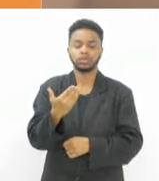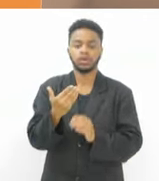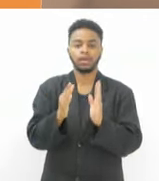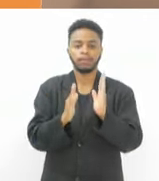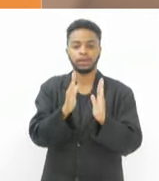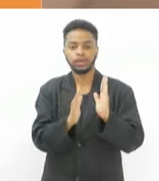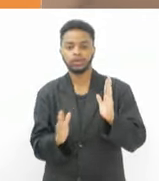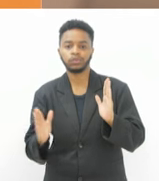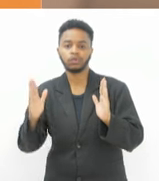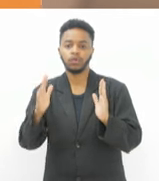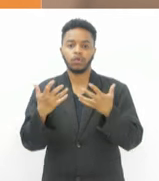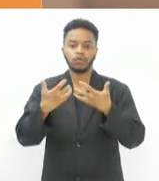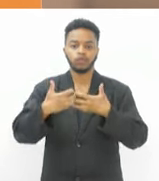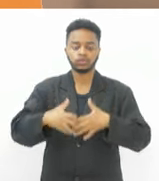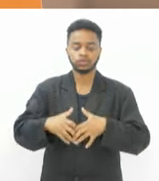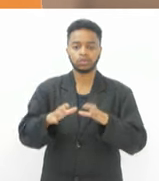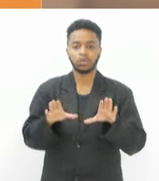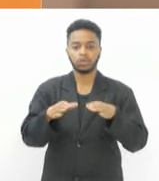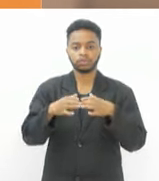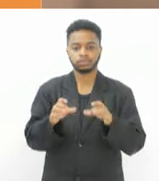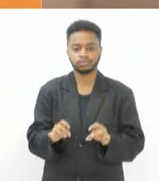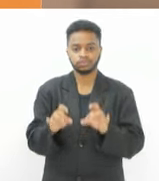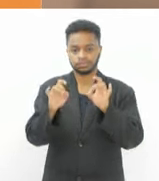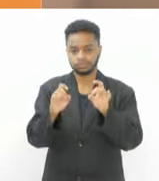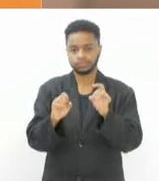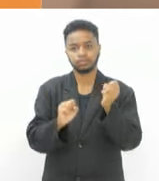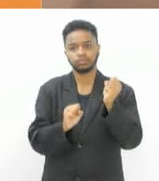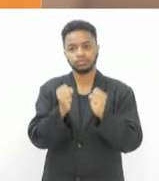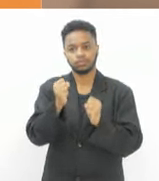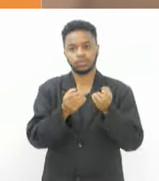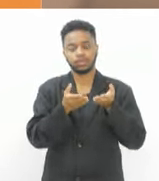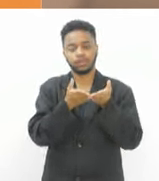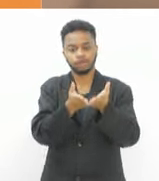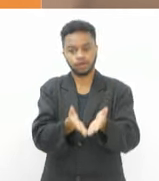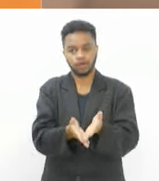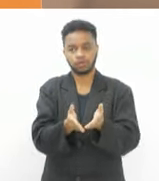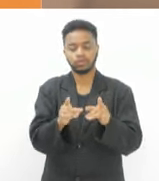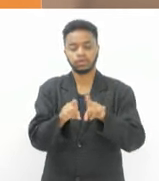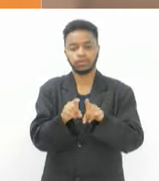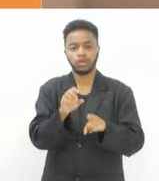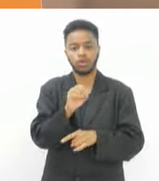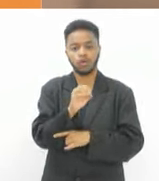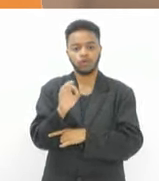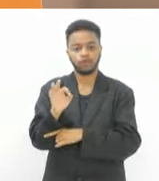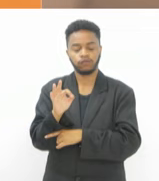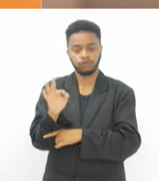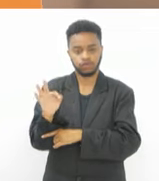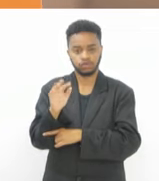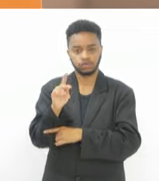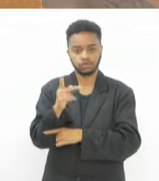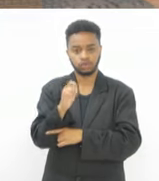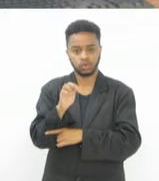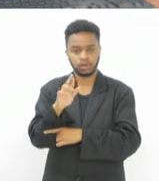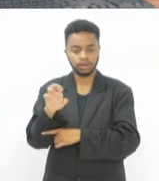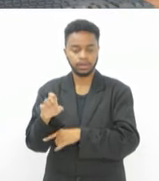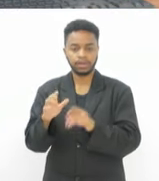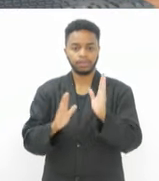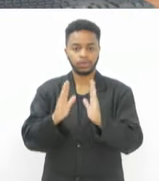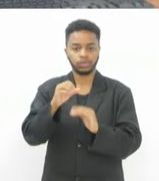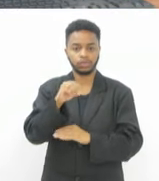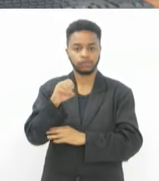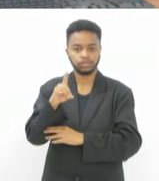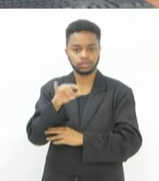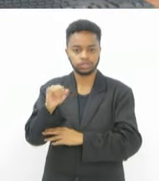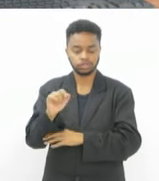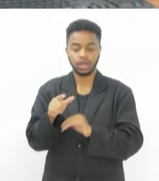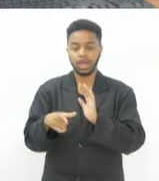prazo de funcionamento da Comissão Especial da Indústria Naval e Offshore por mais 90 dias. E